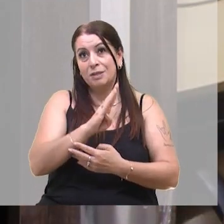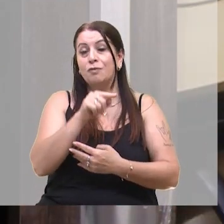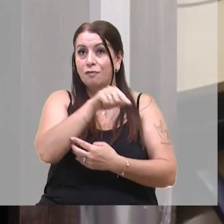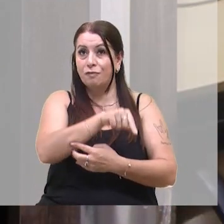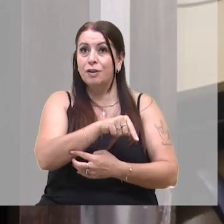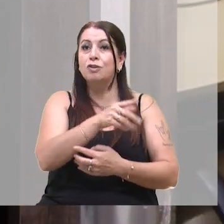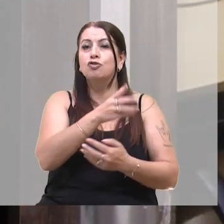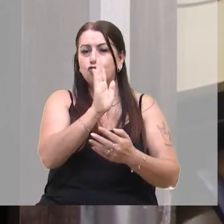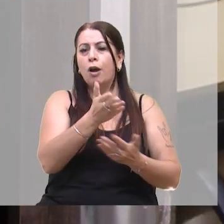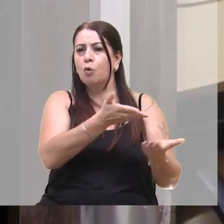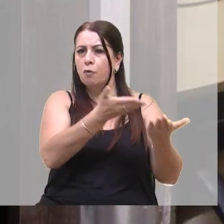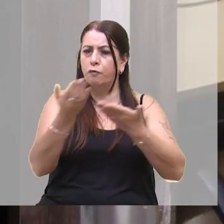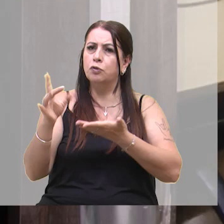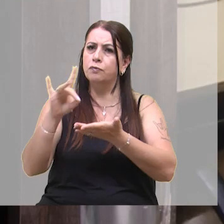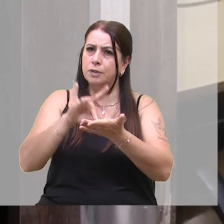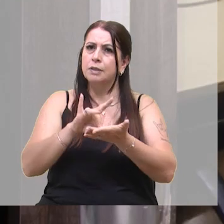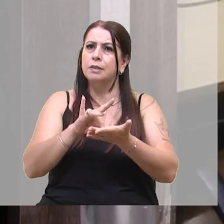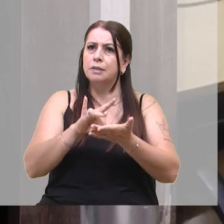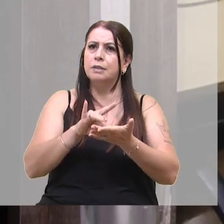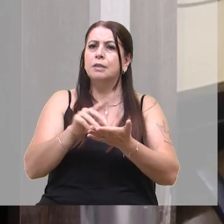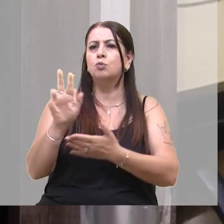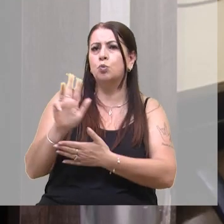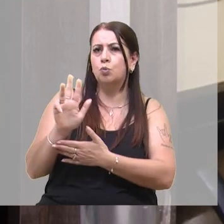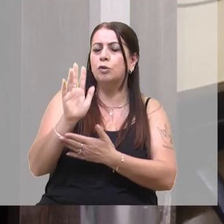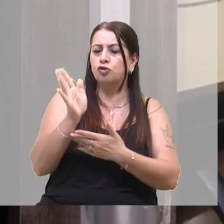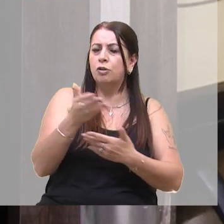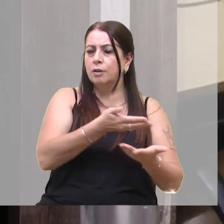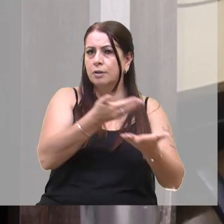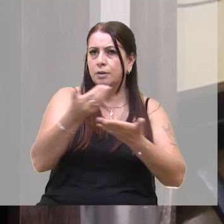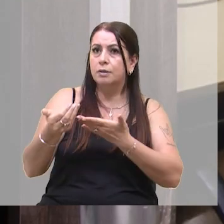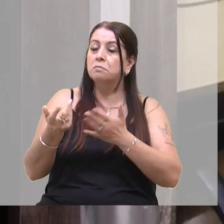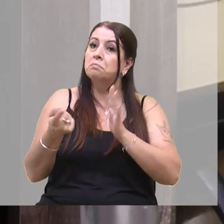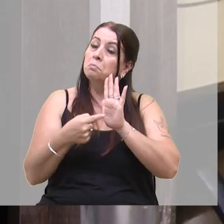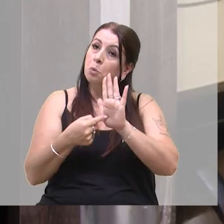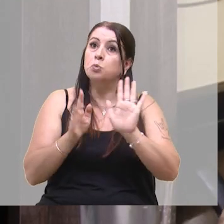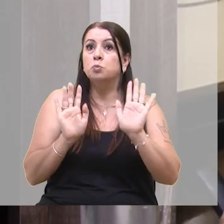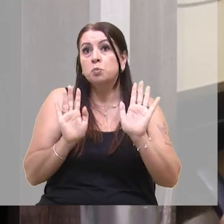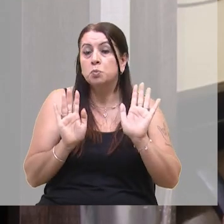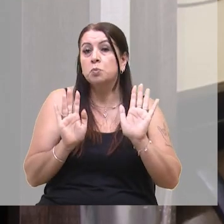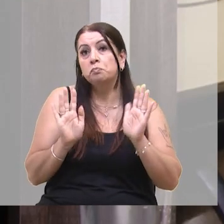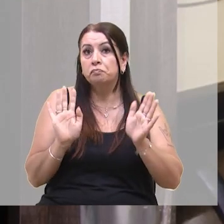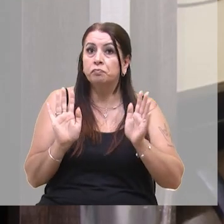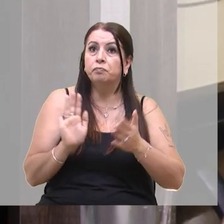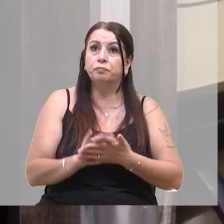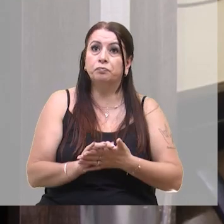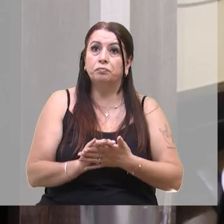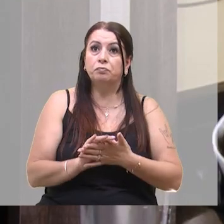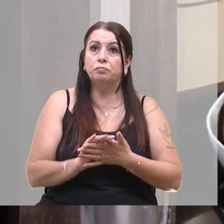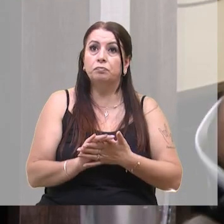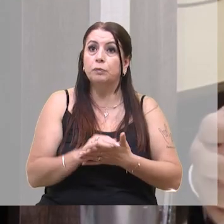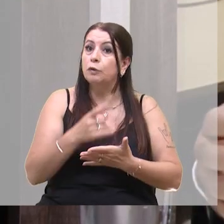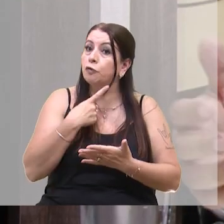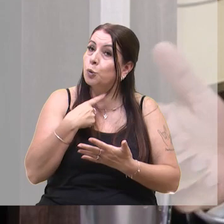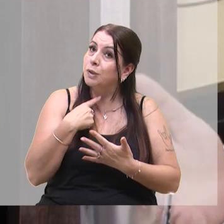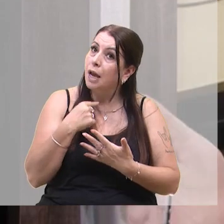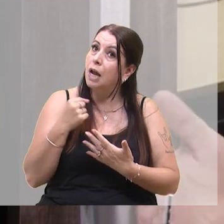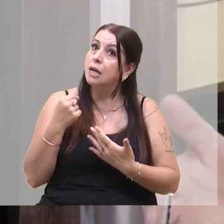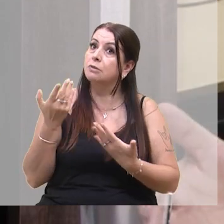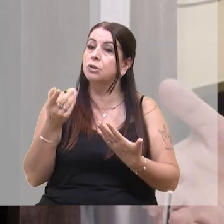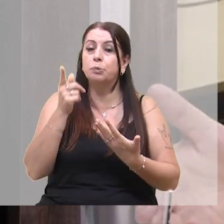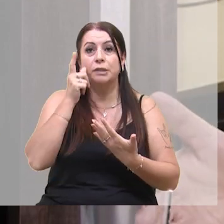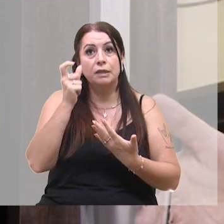houve um convite oficial ao presidente Luiz Inácio Lula da Silva, que demonstrou, digamos assim,